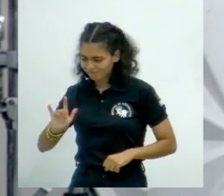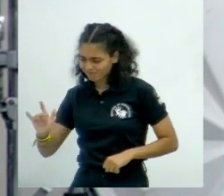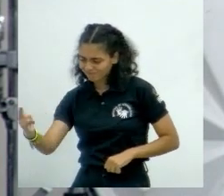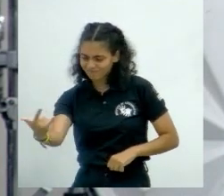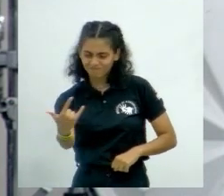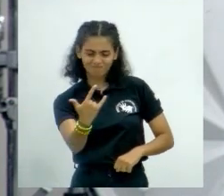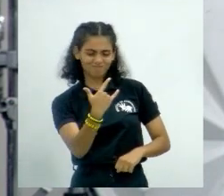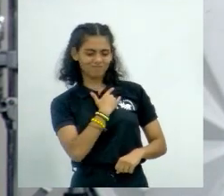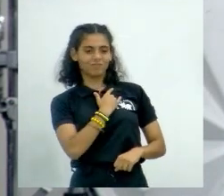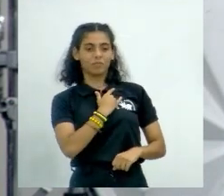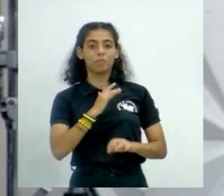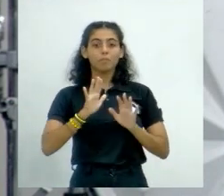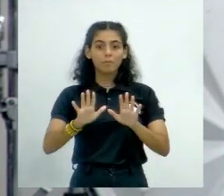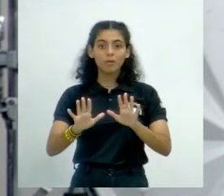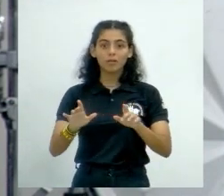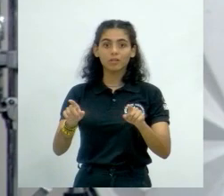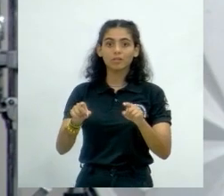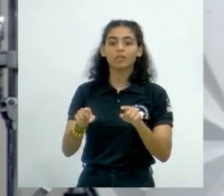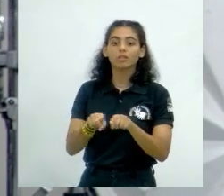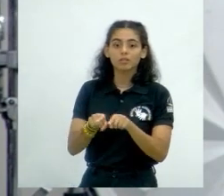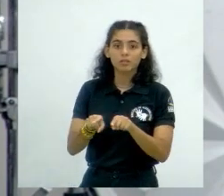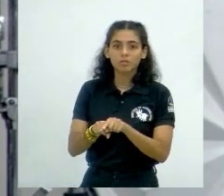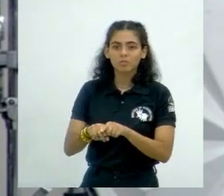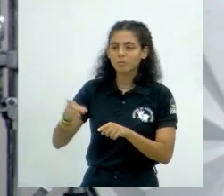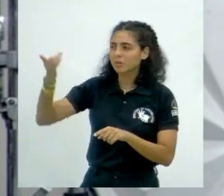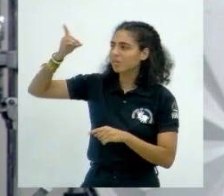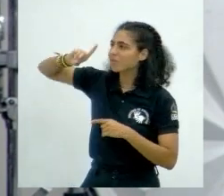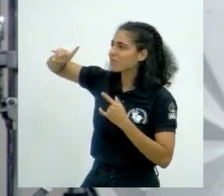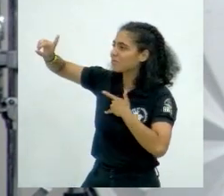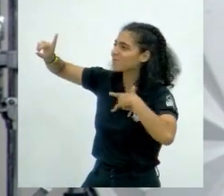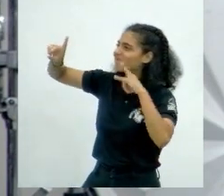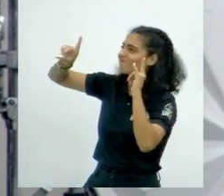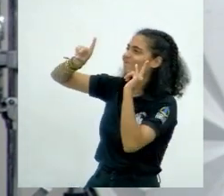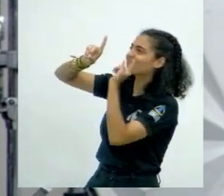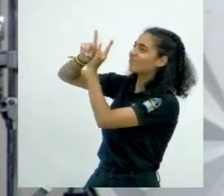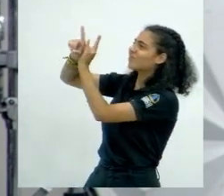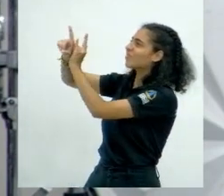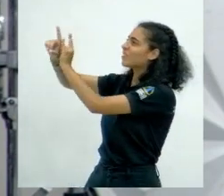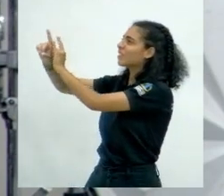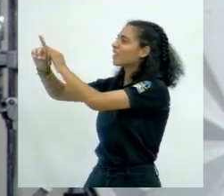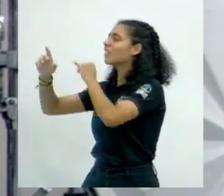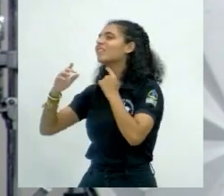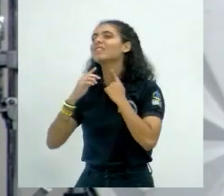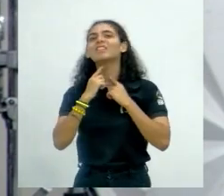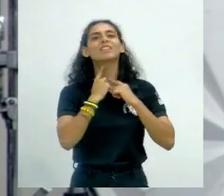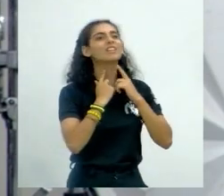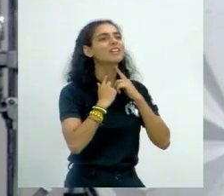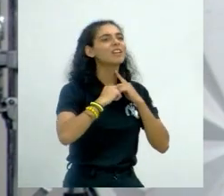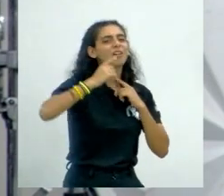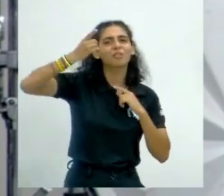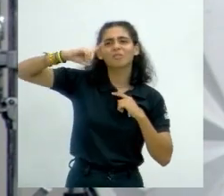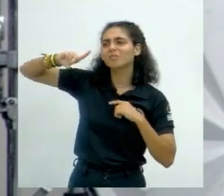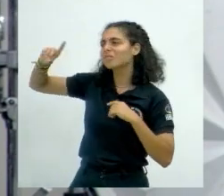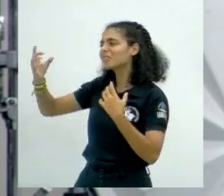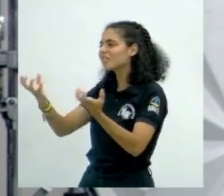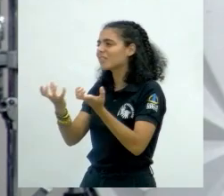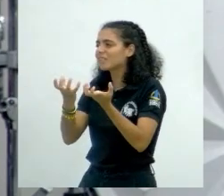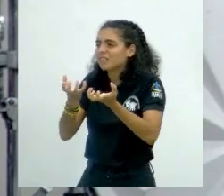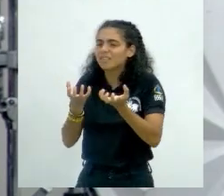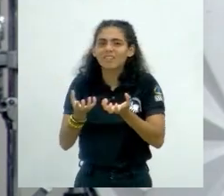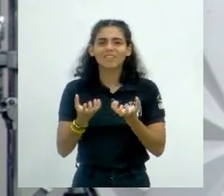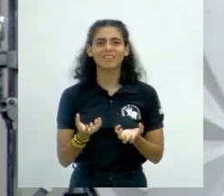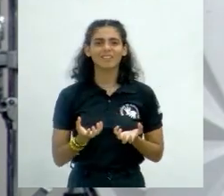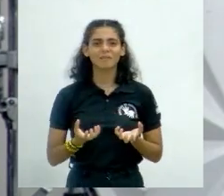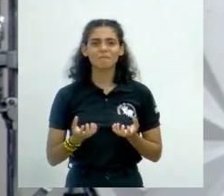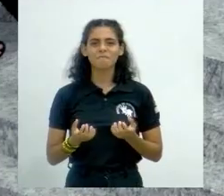vem do alto. É quando eu reconheço o meu valor, não por aquilo que eu sou ou pelo que eu faço, mas porque